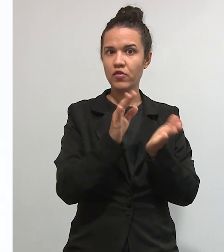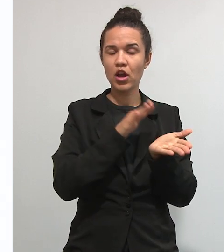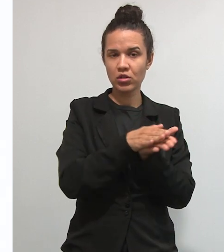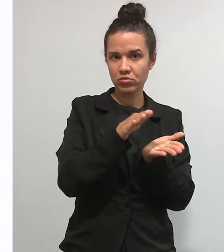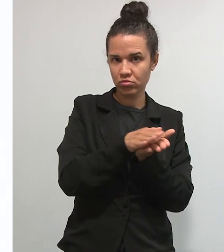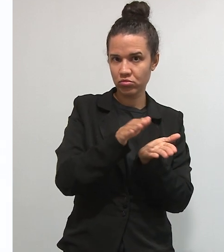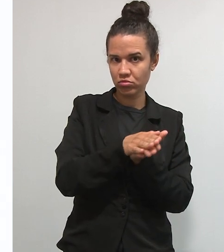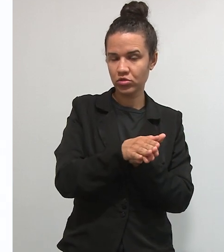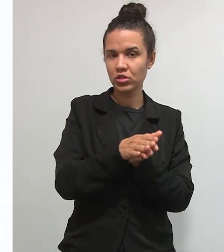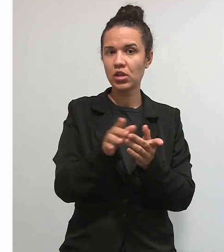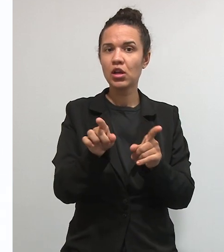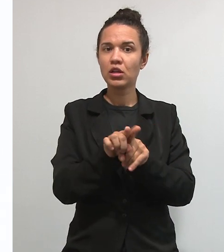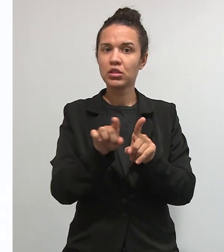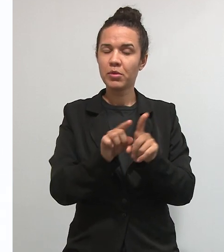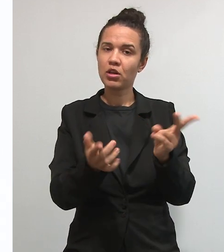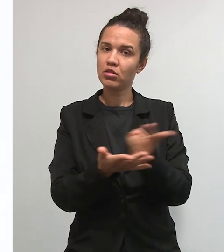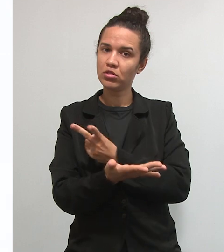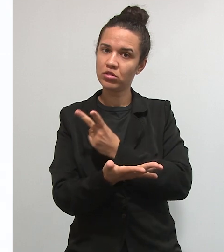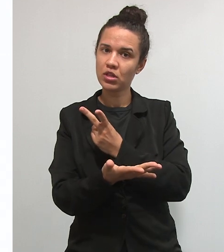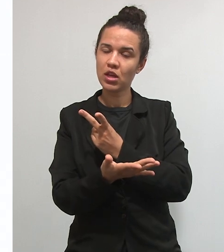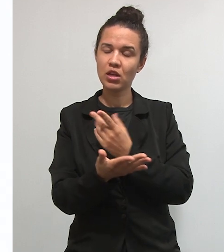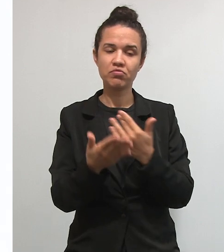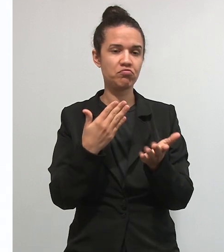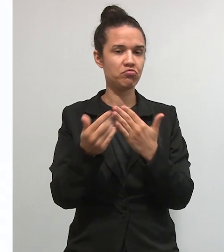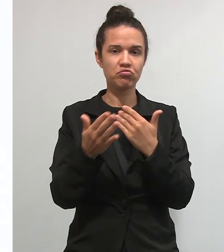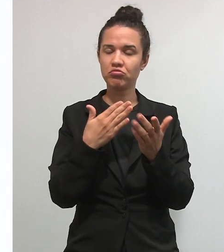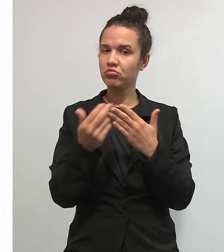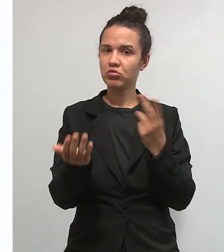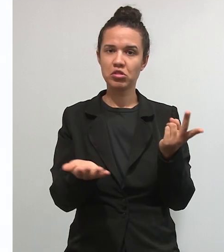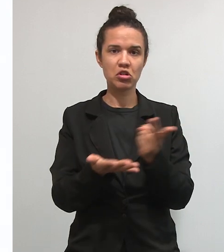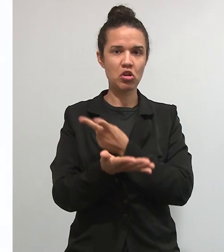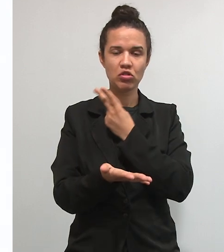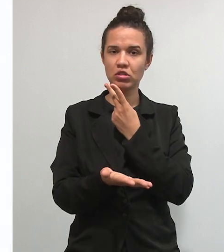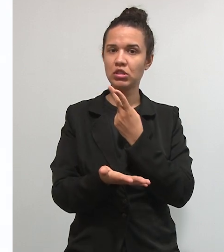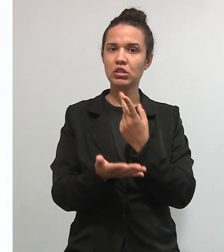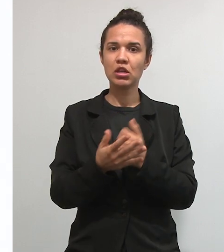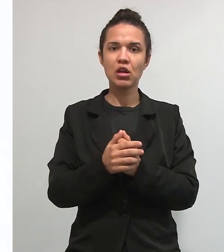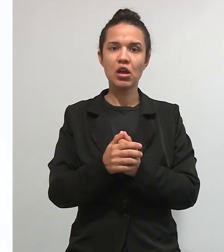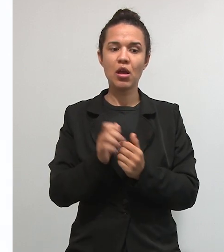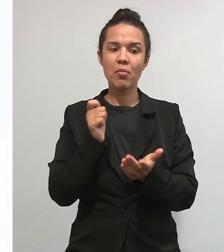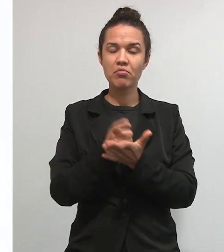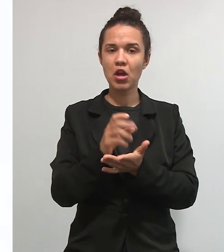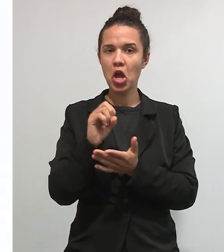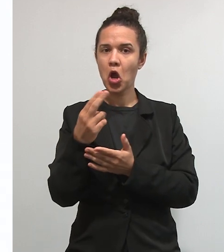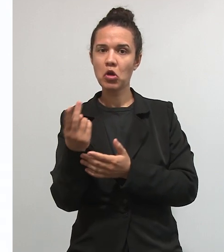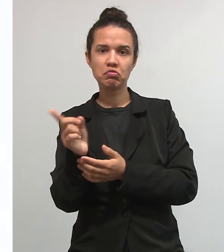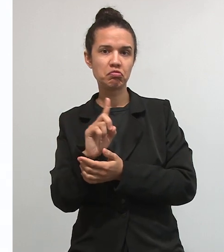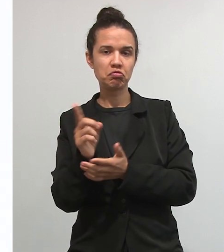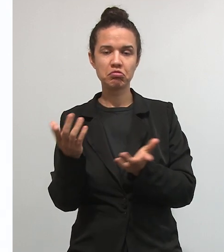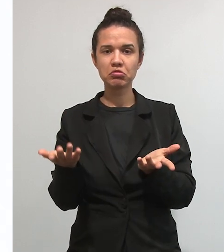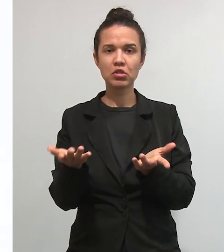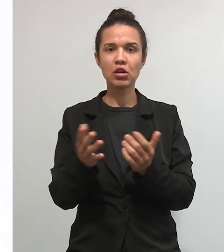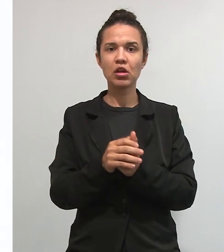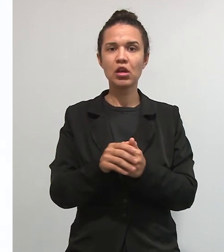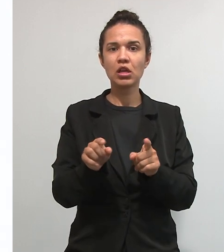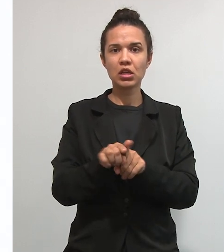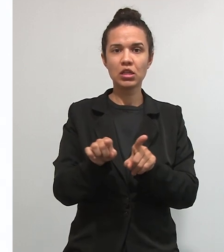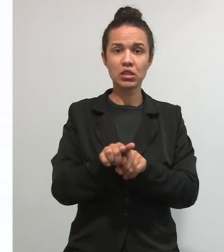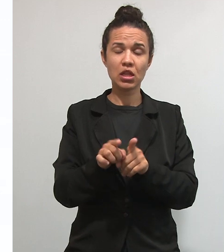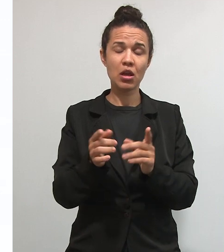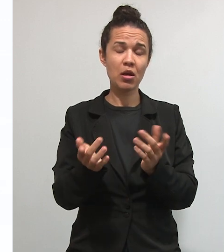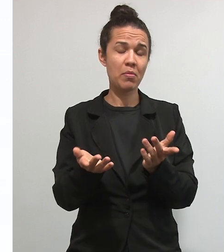quando incorridas, independente de estarem pagas ou não, e o registro das receitas somente quando